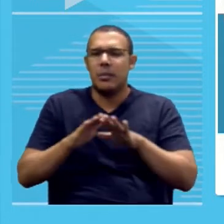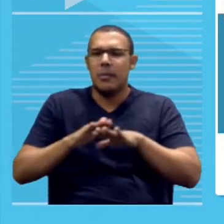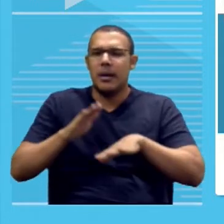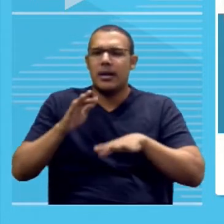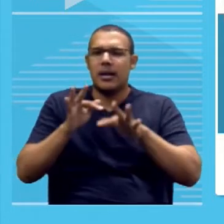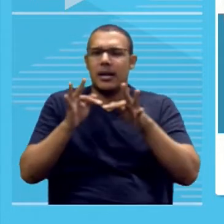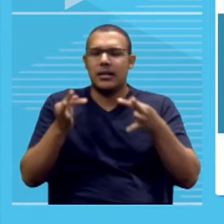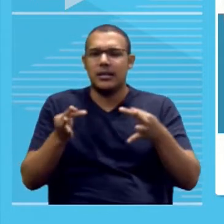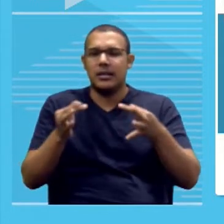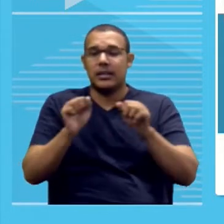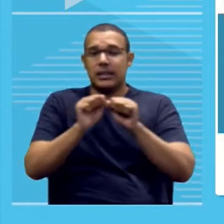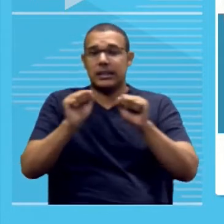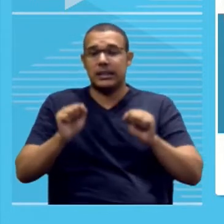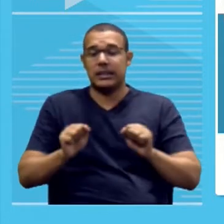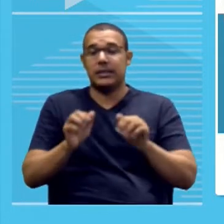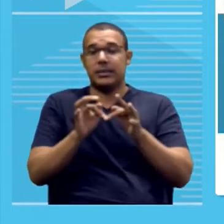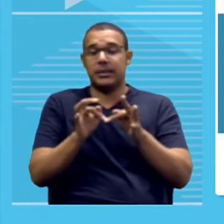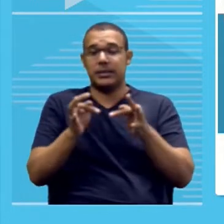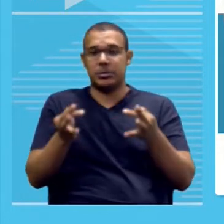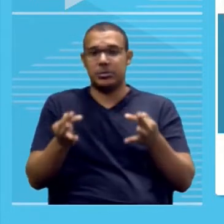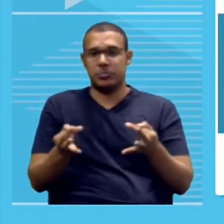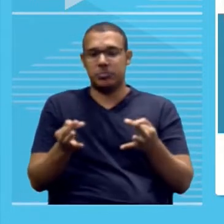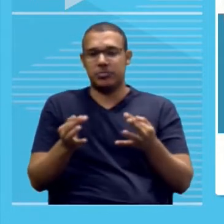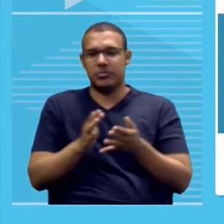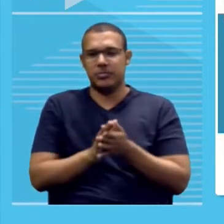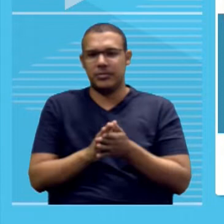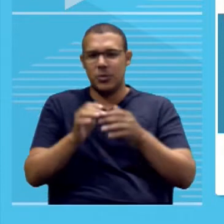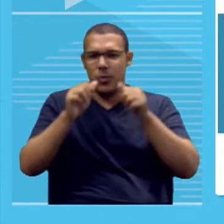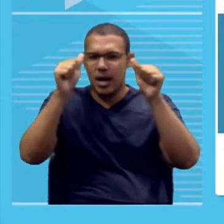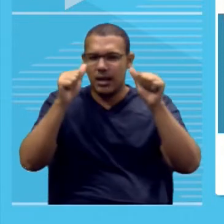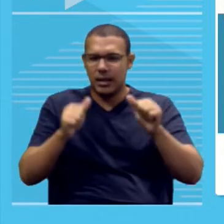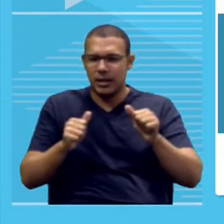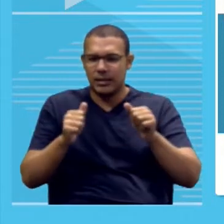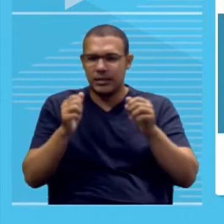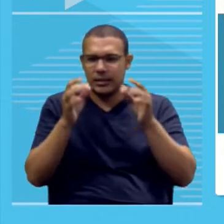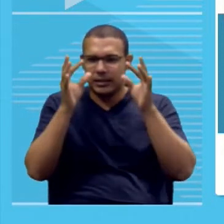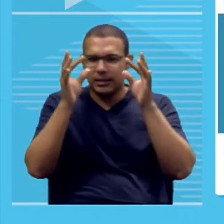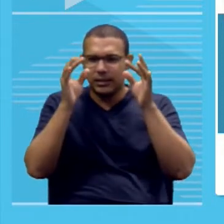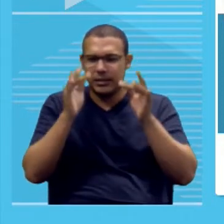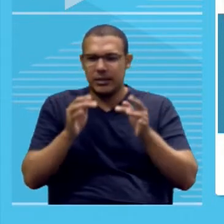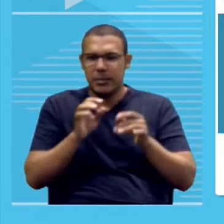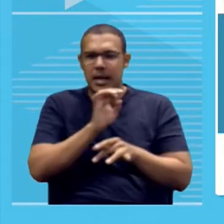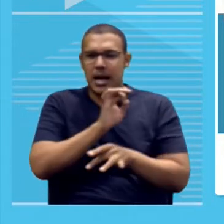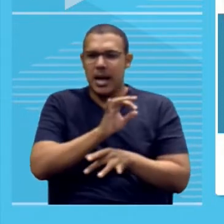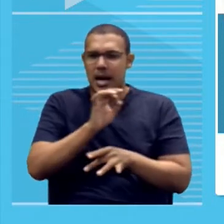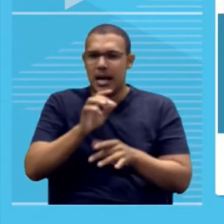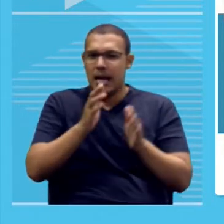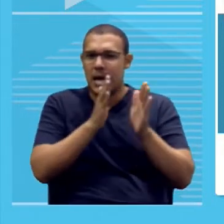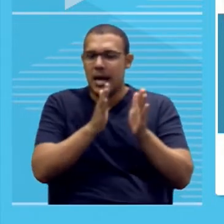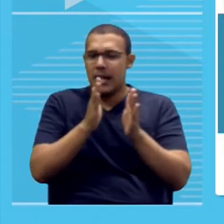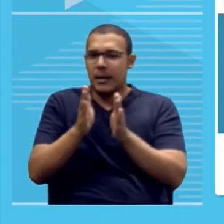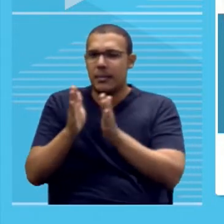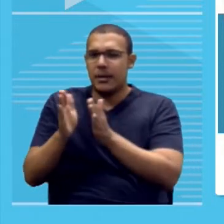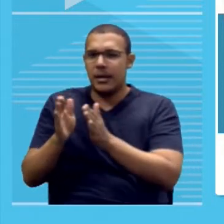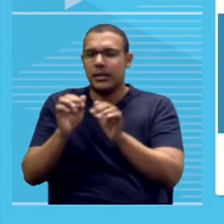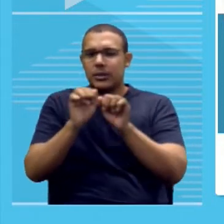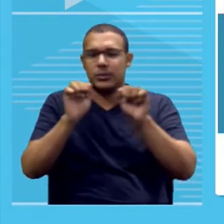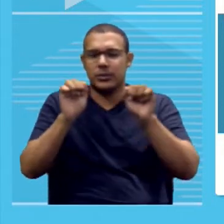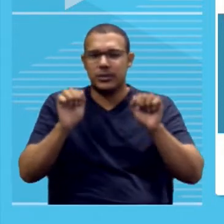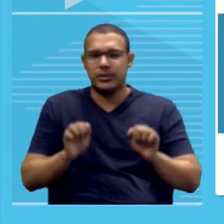sistemas simplificados com uma análise especial para cada componente daquele sistema.